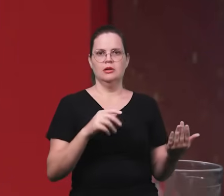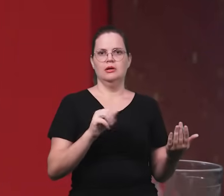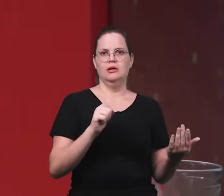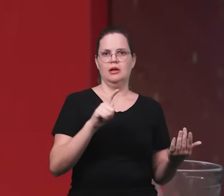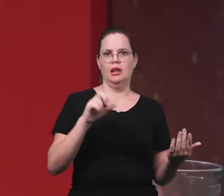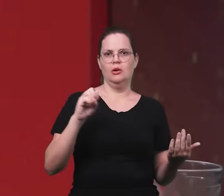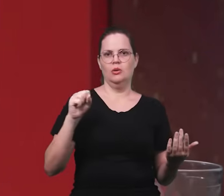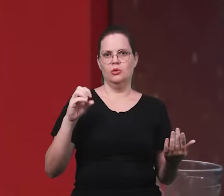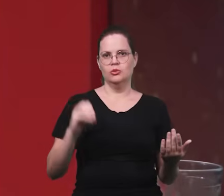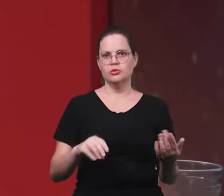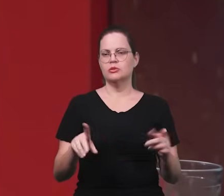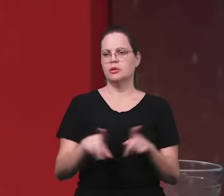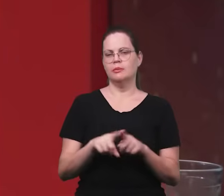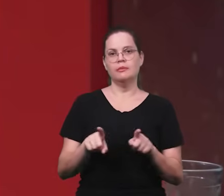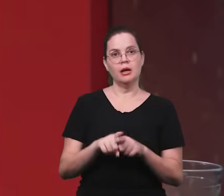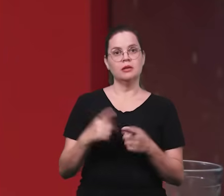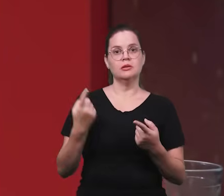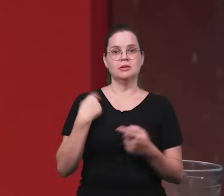estamos aqui